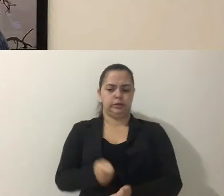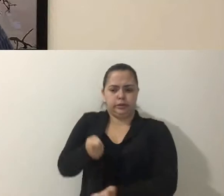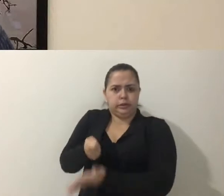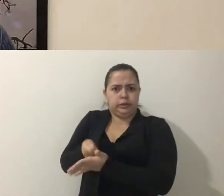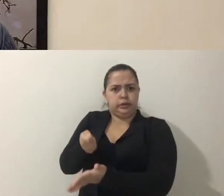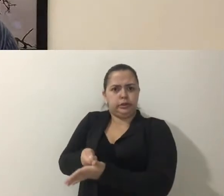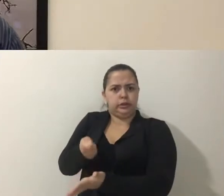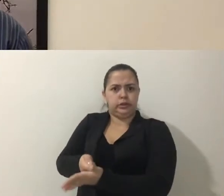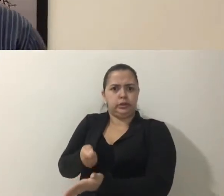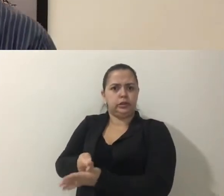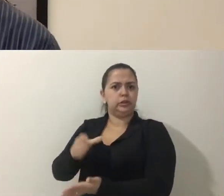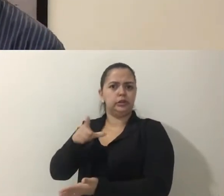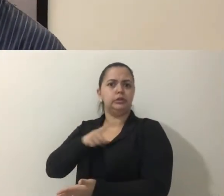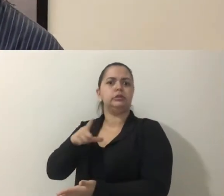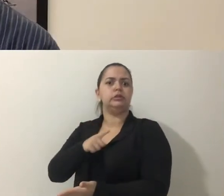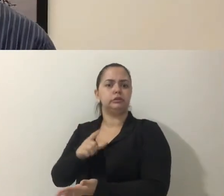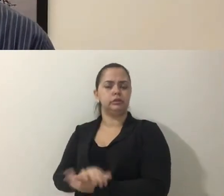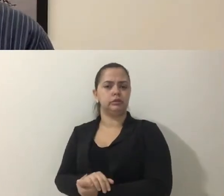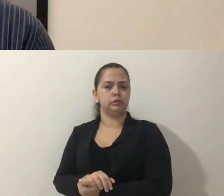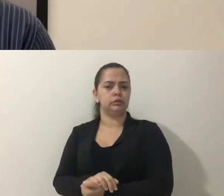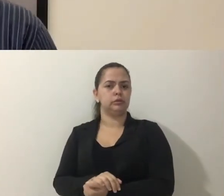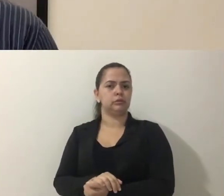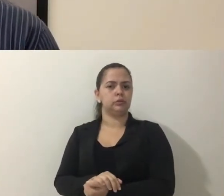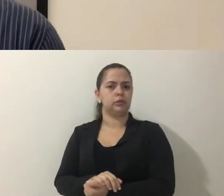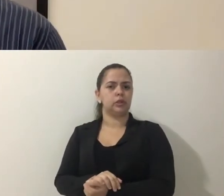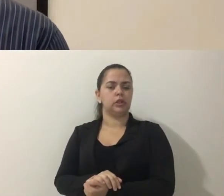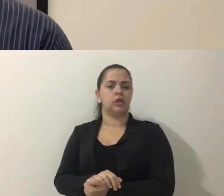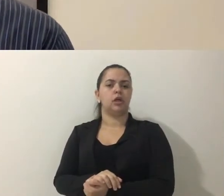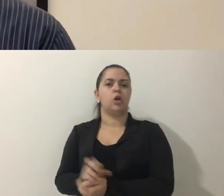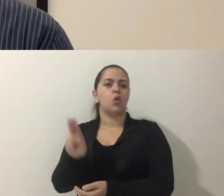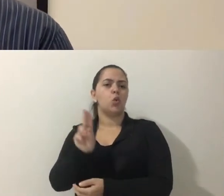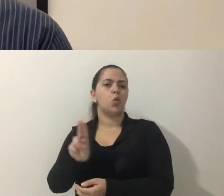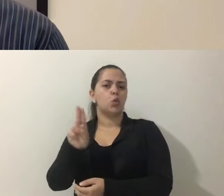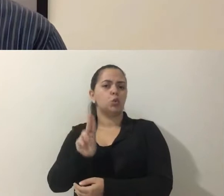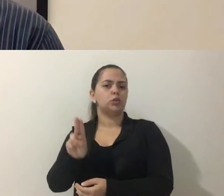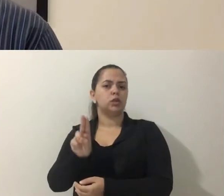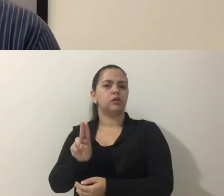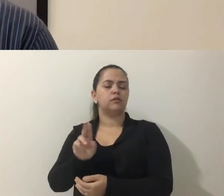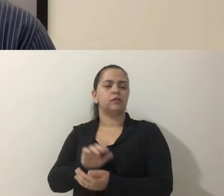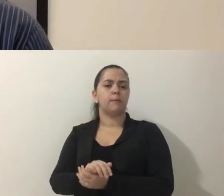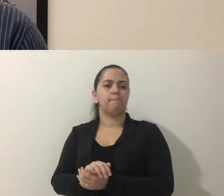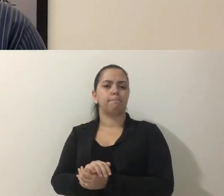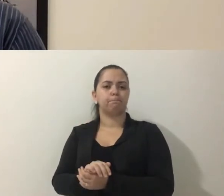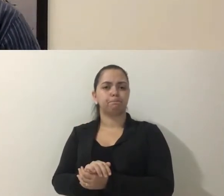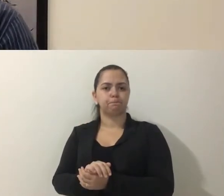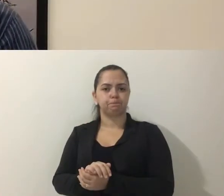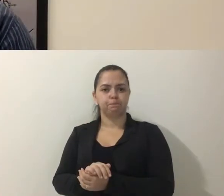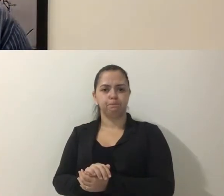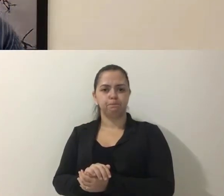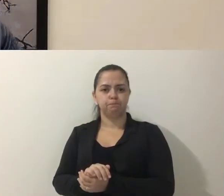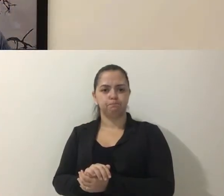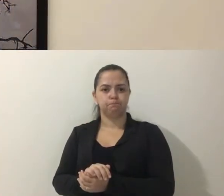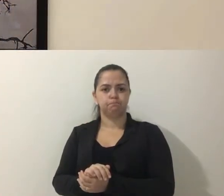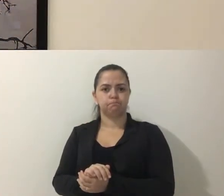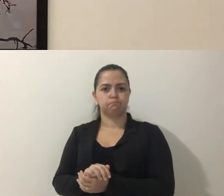mais rigorosa, e ela interpretava Deuteronômio 24, de 1 a 4, que é o texto que eles